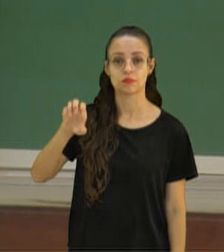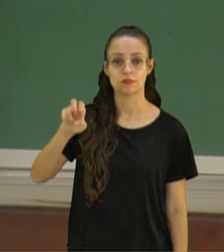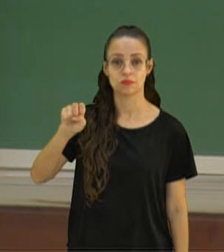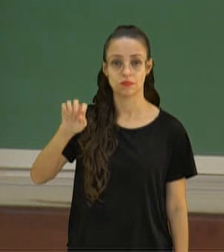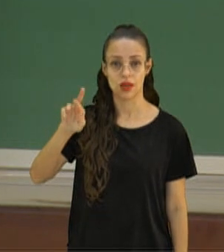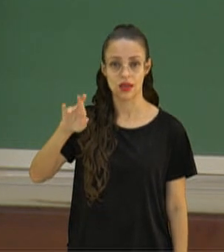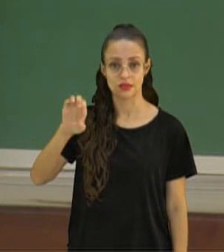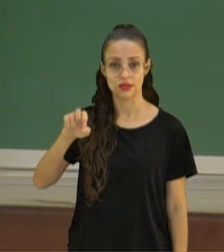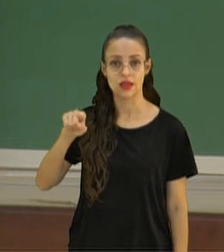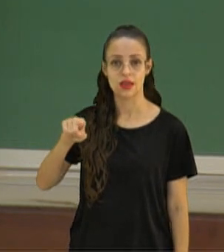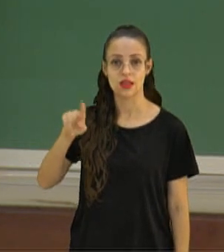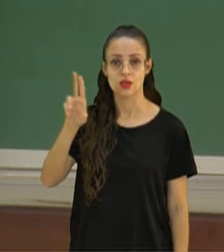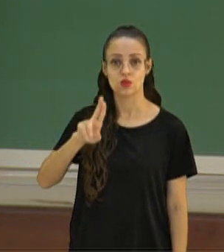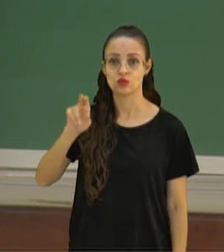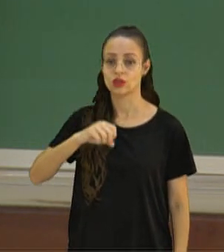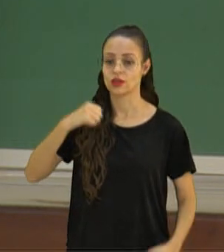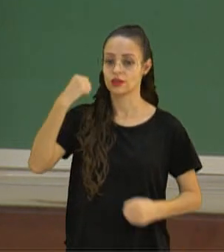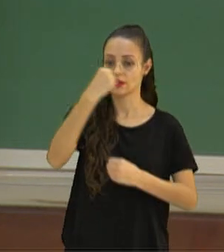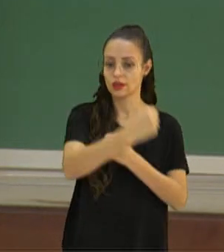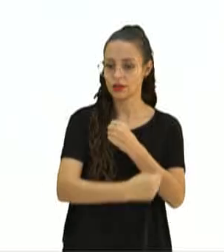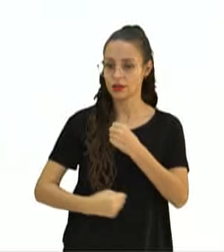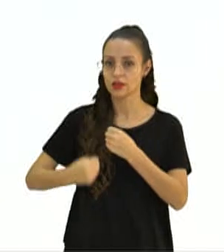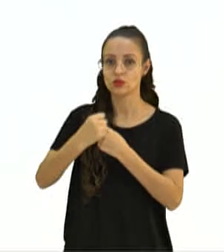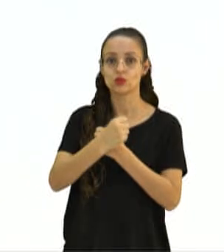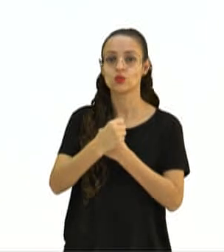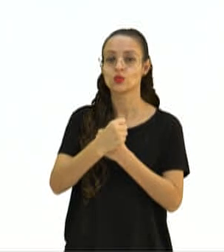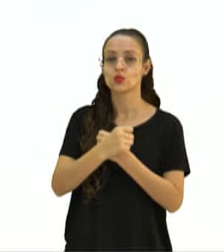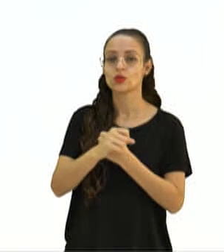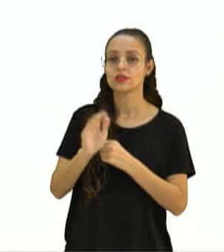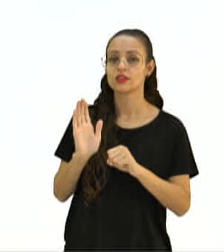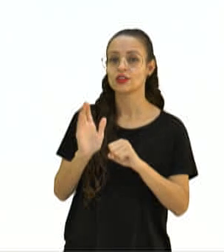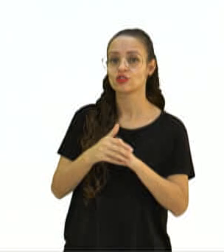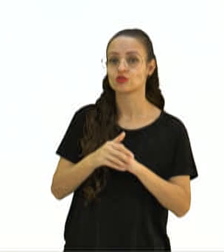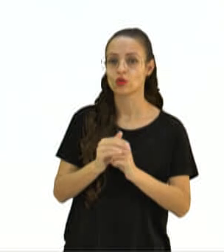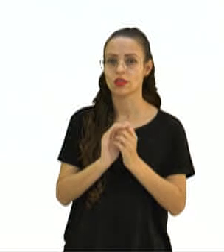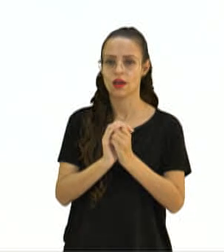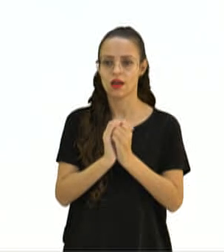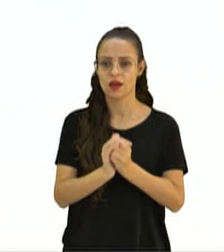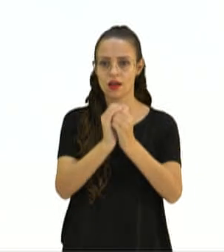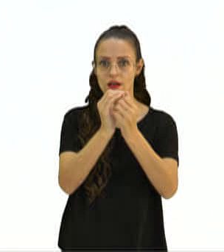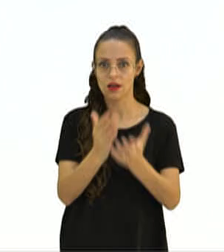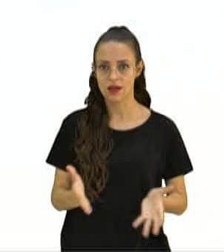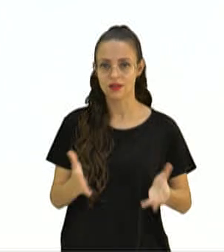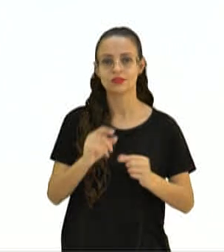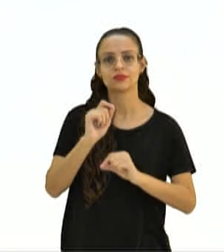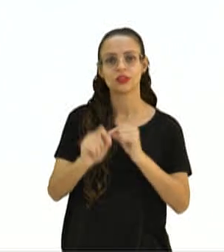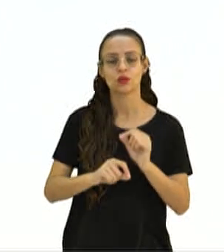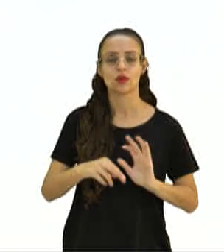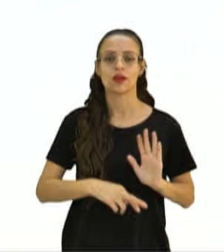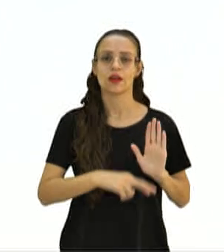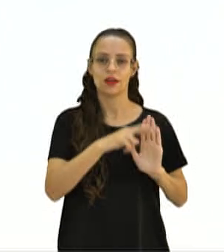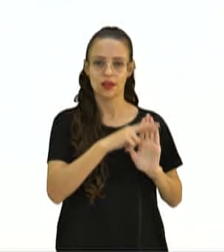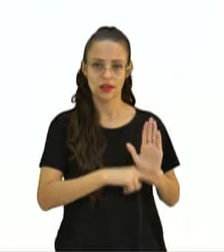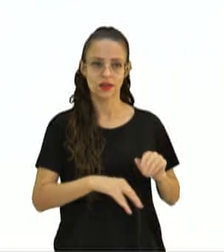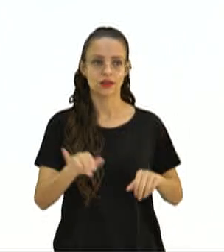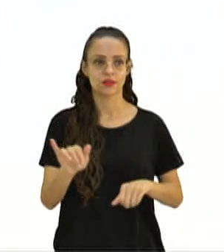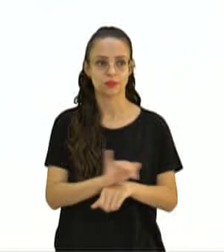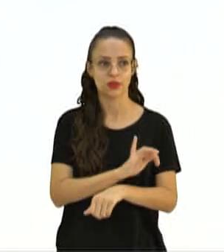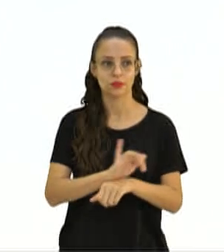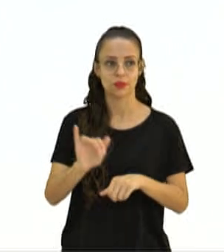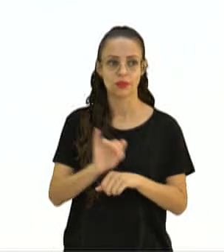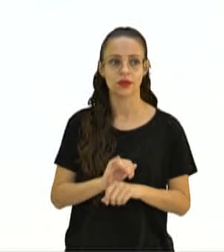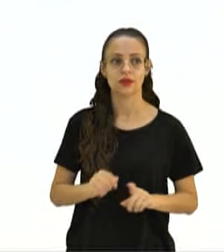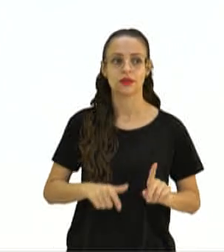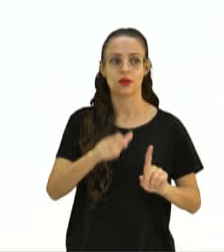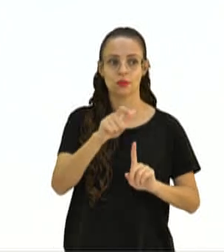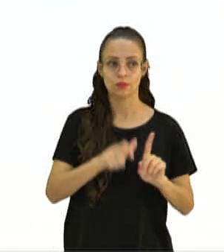para esconder resultados dos dados, Como em um jogo de estratégia, há regras que definem e guiam aquilo que o